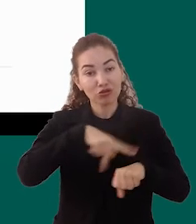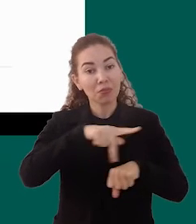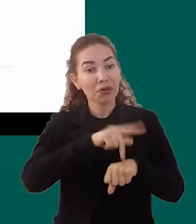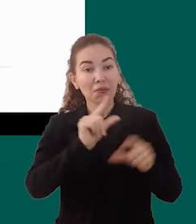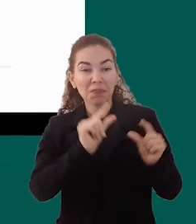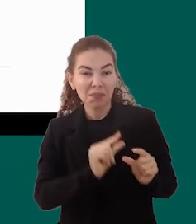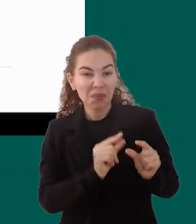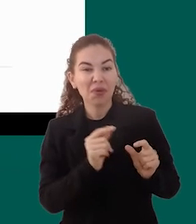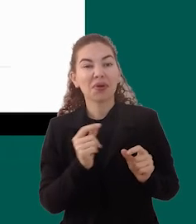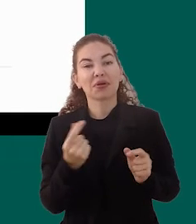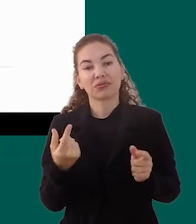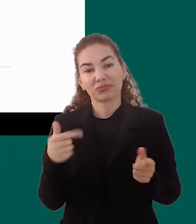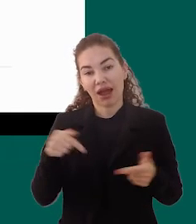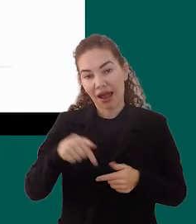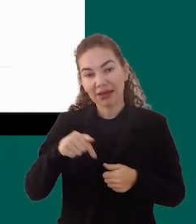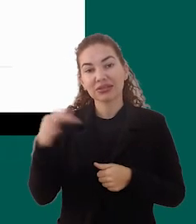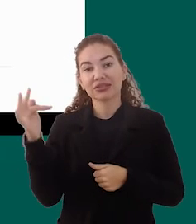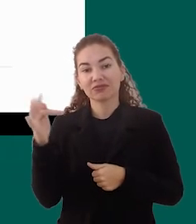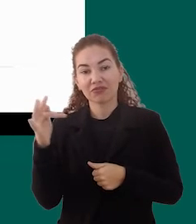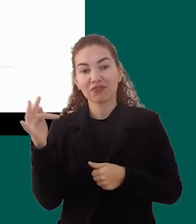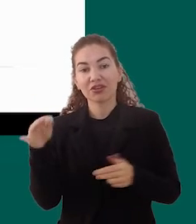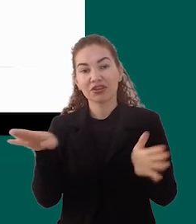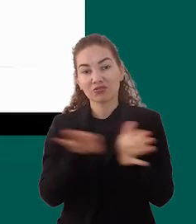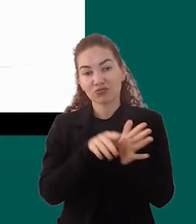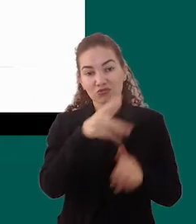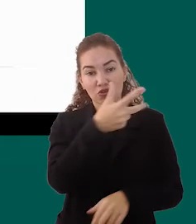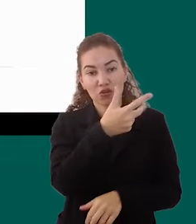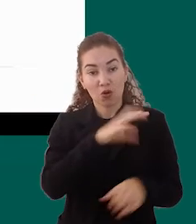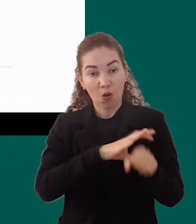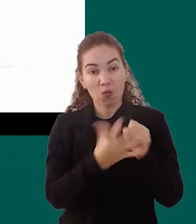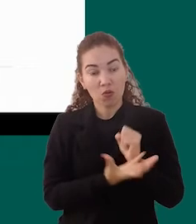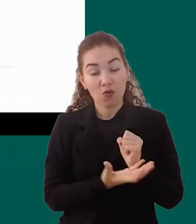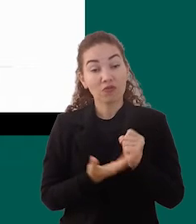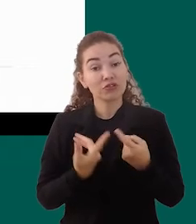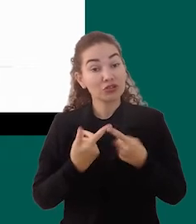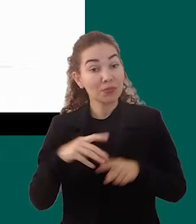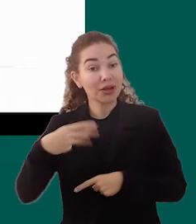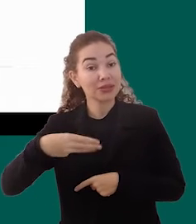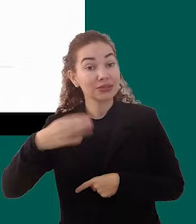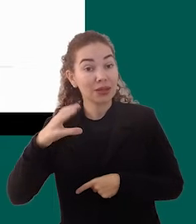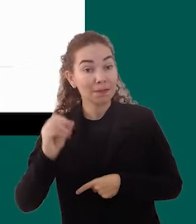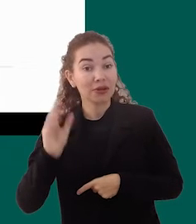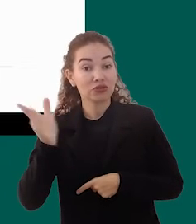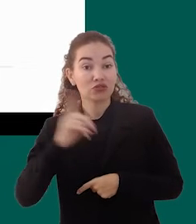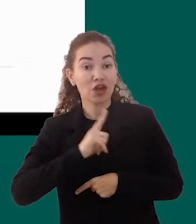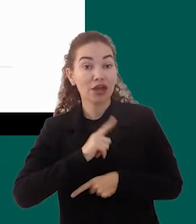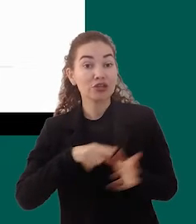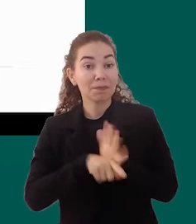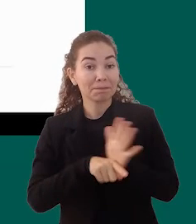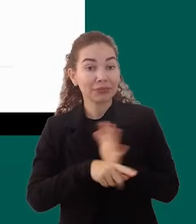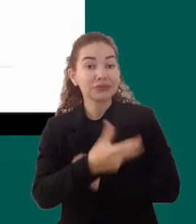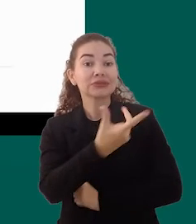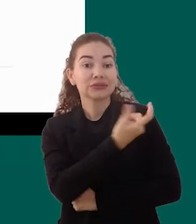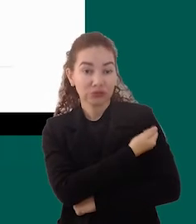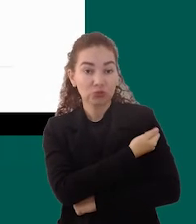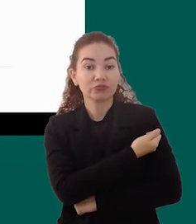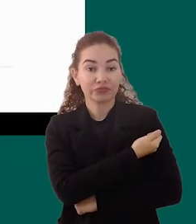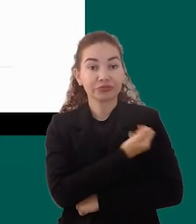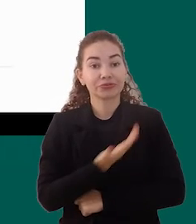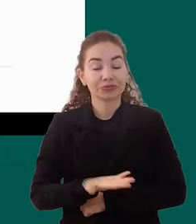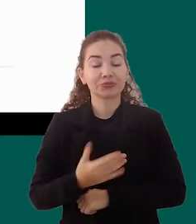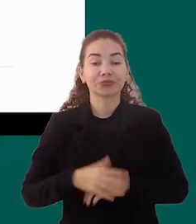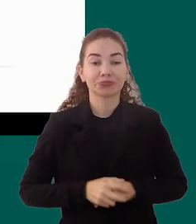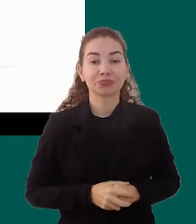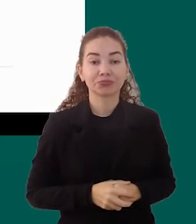chega em 26 de fevereiro, e em 11 de março a gente já tinha vacina sendo aplicada nos Estados Unidos dentro de protocolos de pesquisa, né, a estratégia da